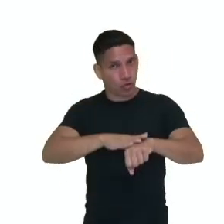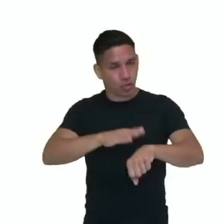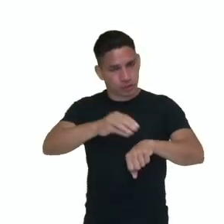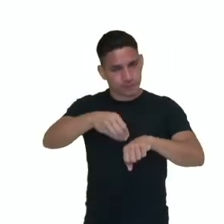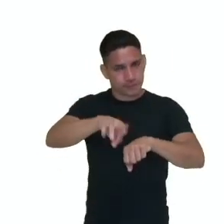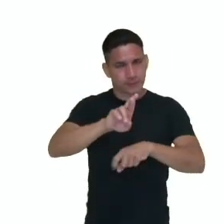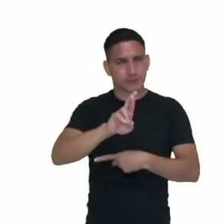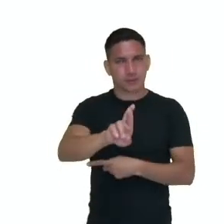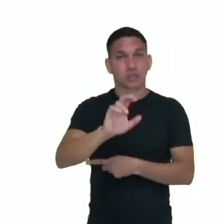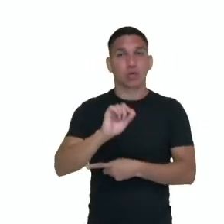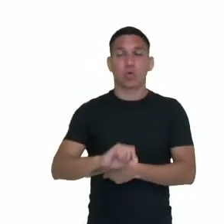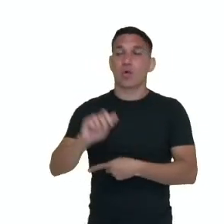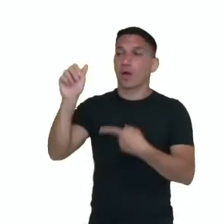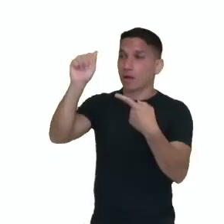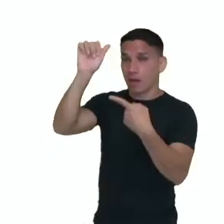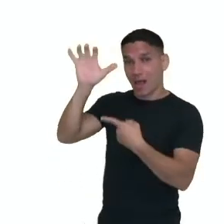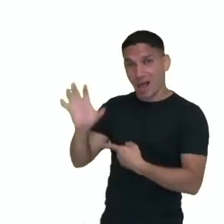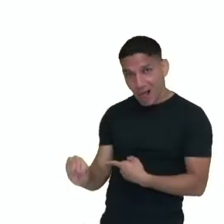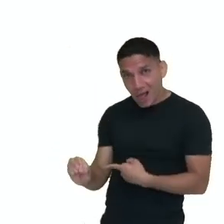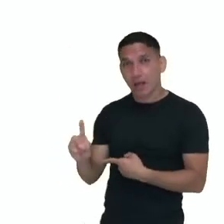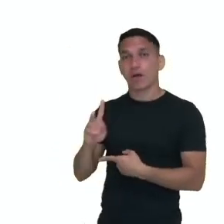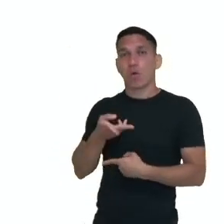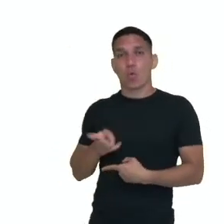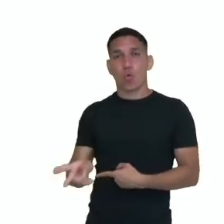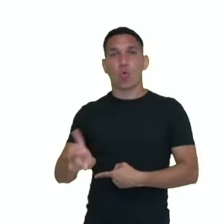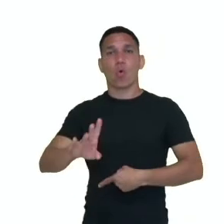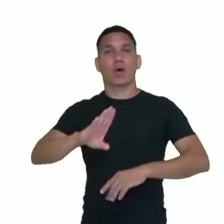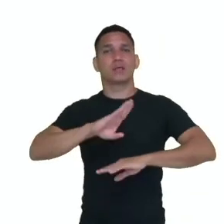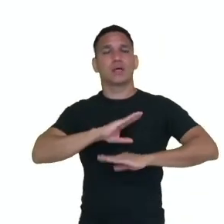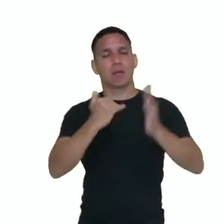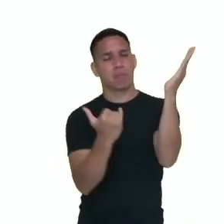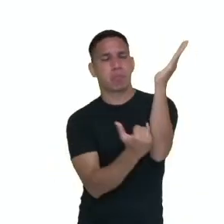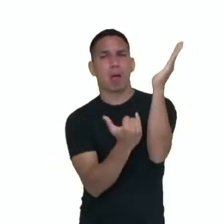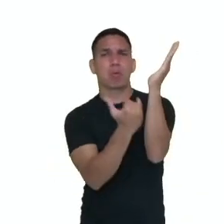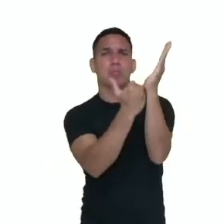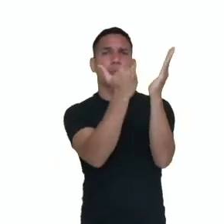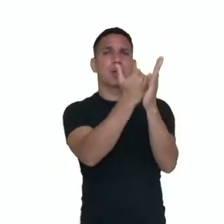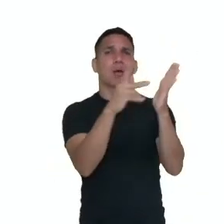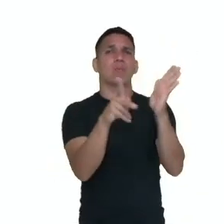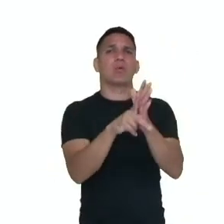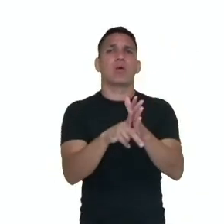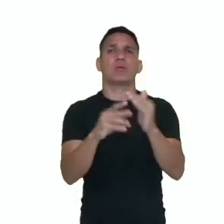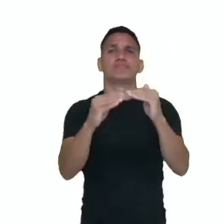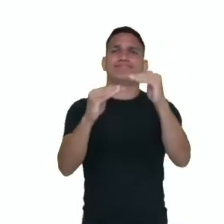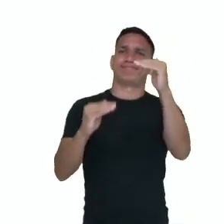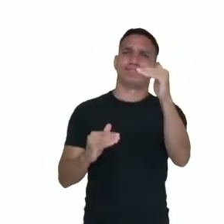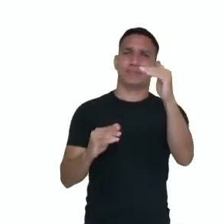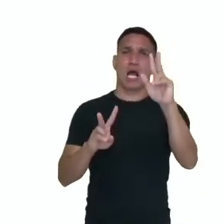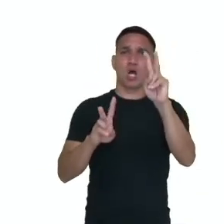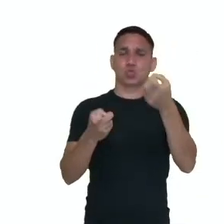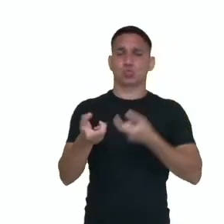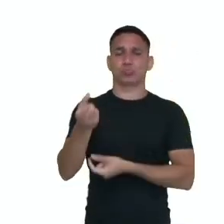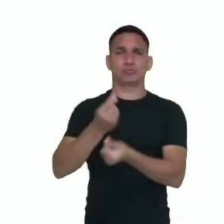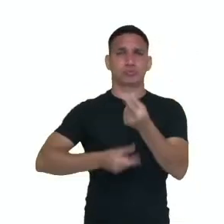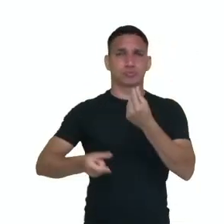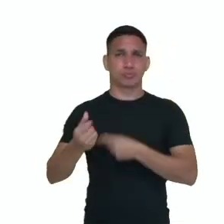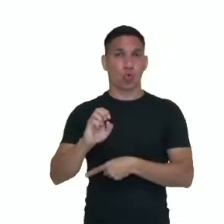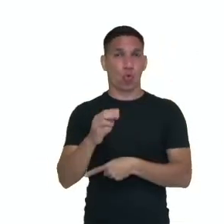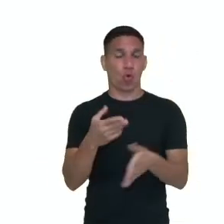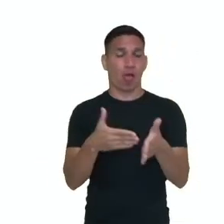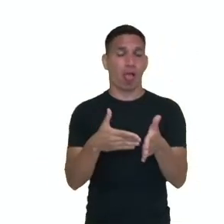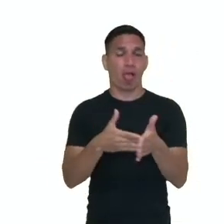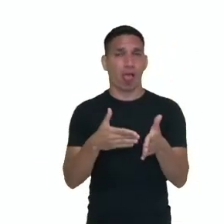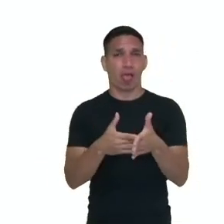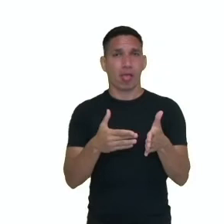levantados, né, a África ainda ocupa uma posição periférica na questão econômica no mundo, né? Ou limitada